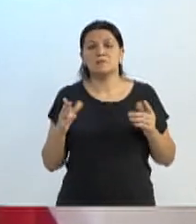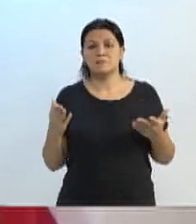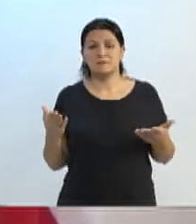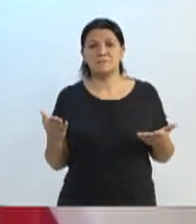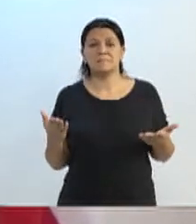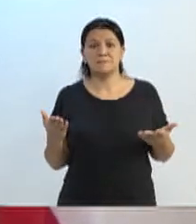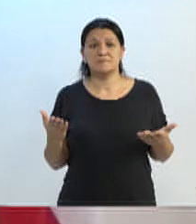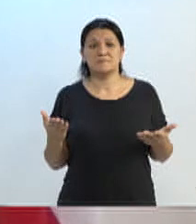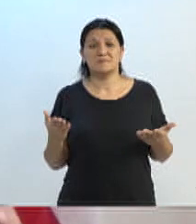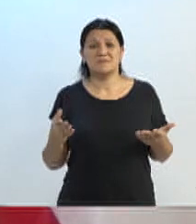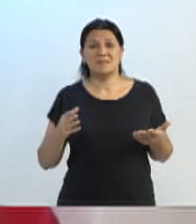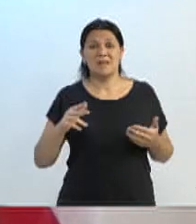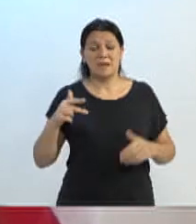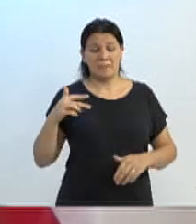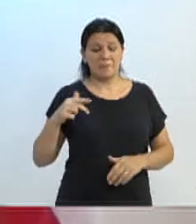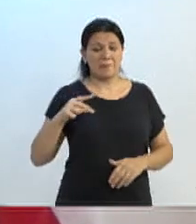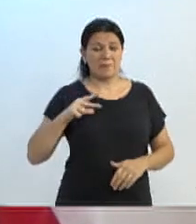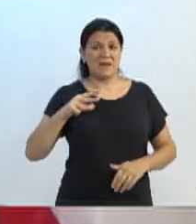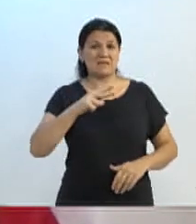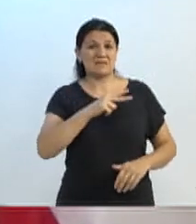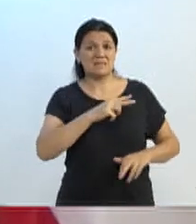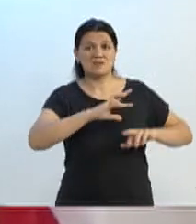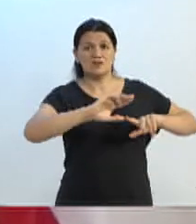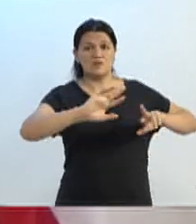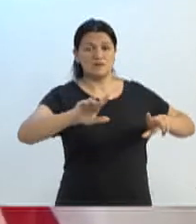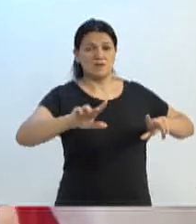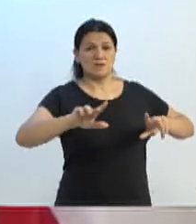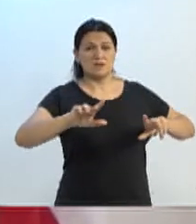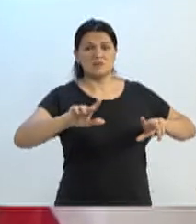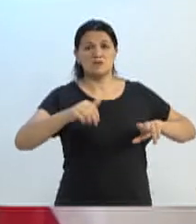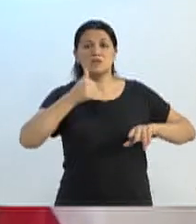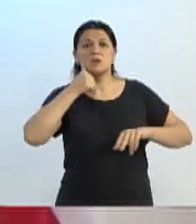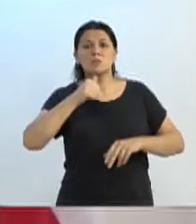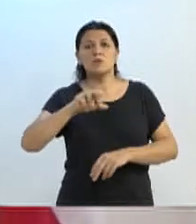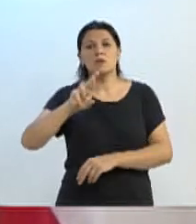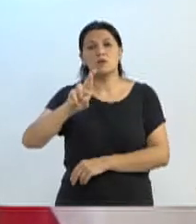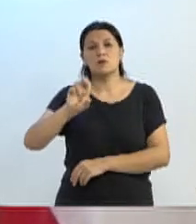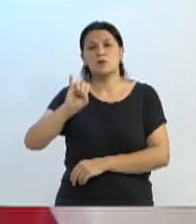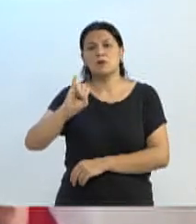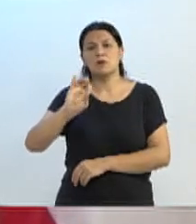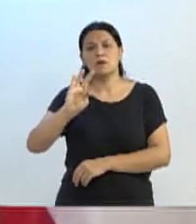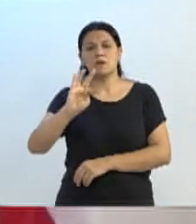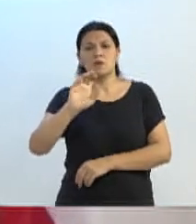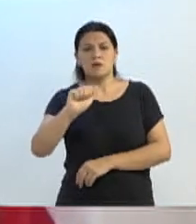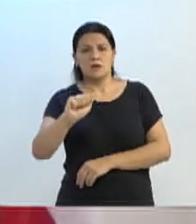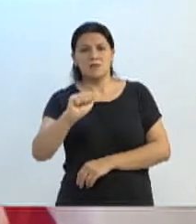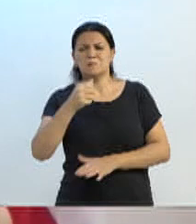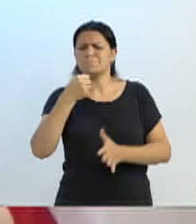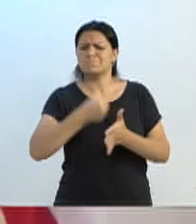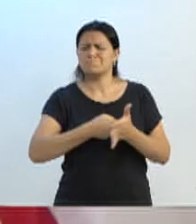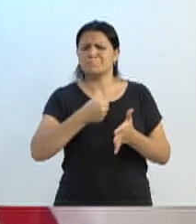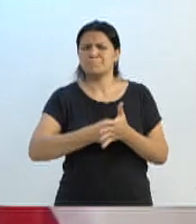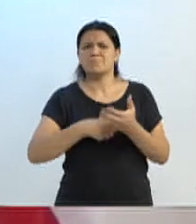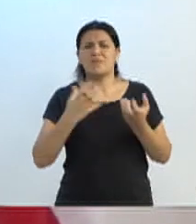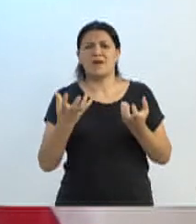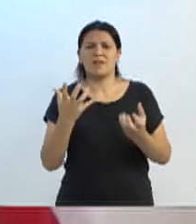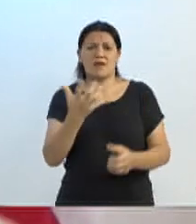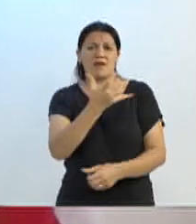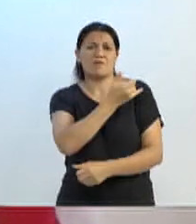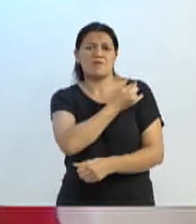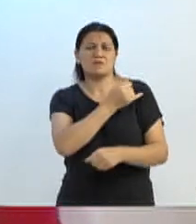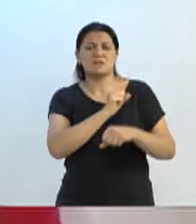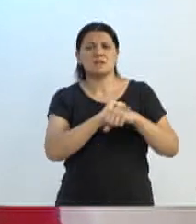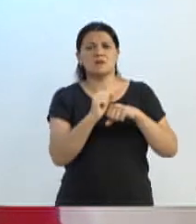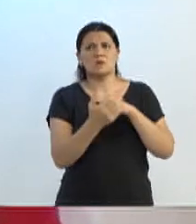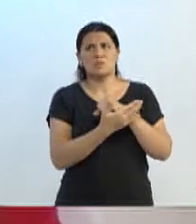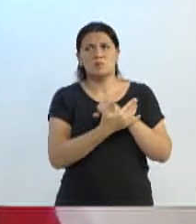recebi outros pacientes, em especial a Rita, que está brigando tanto por essa vacina, e eu me uno, e,